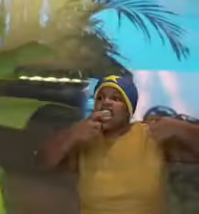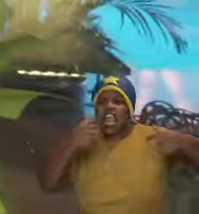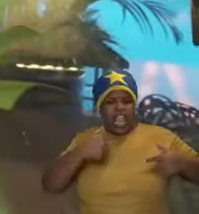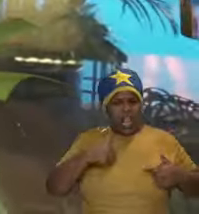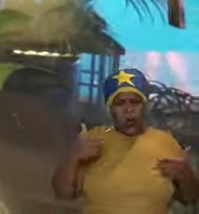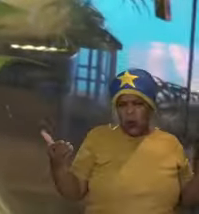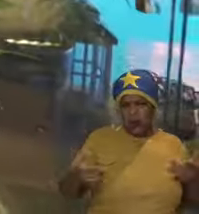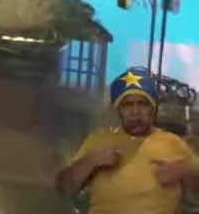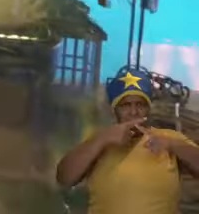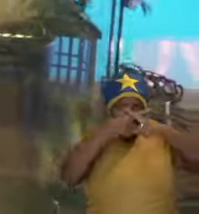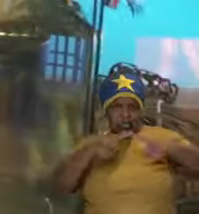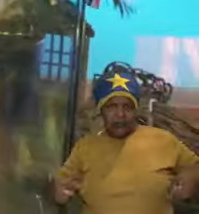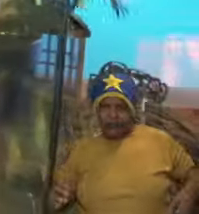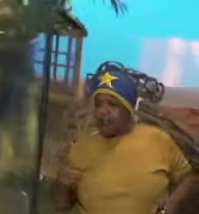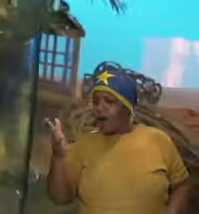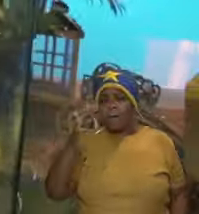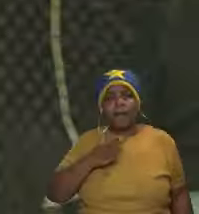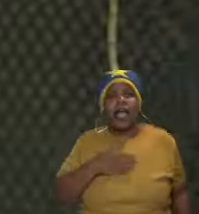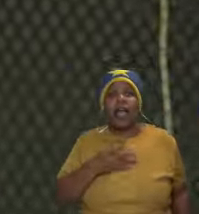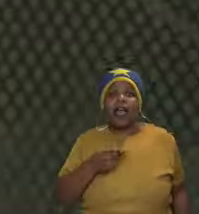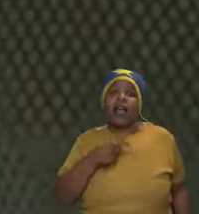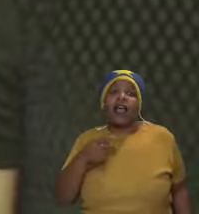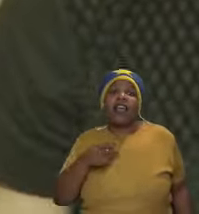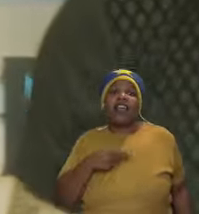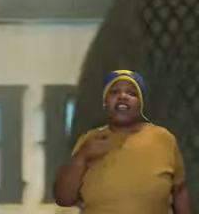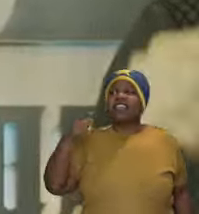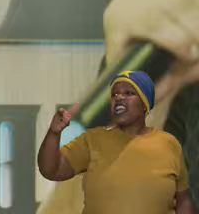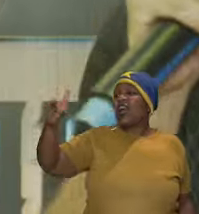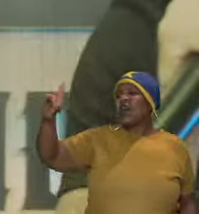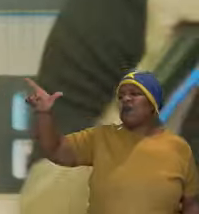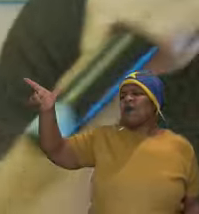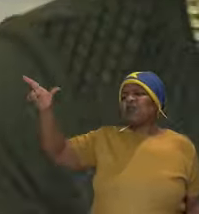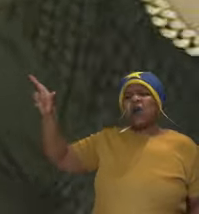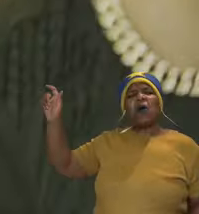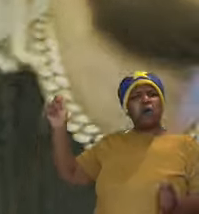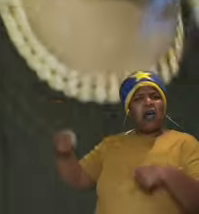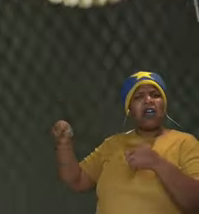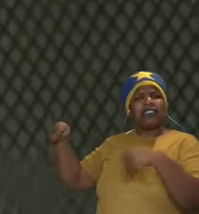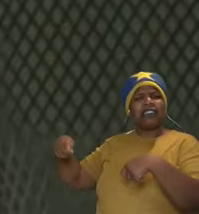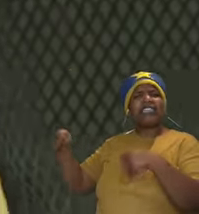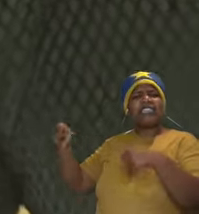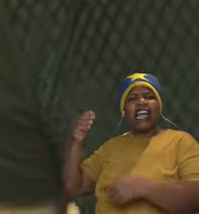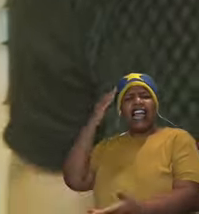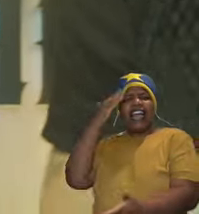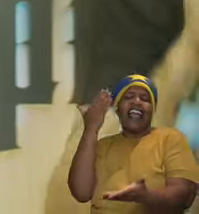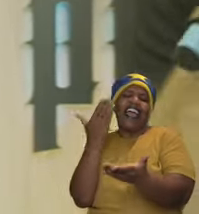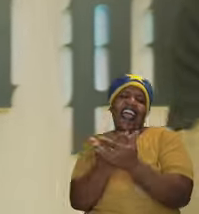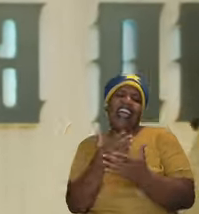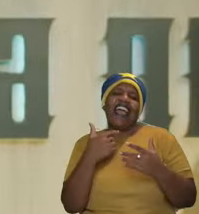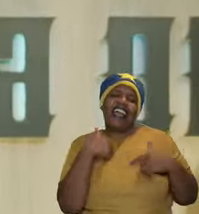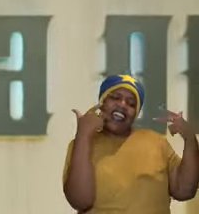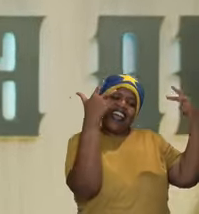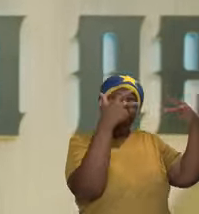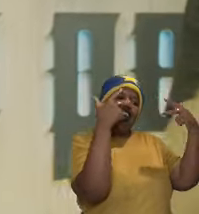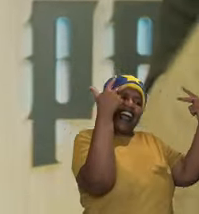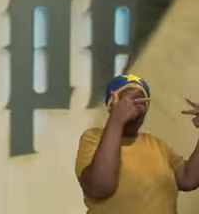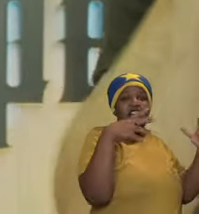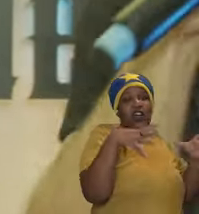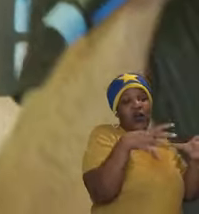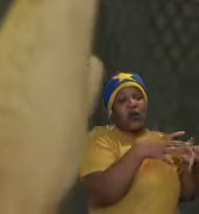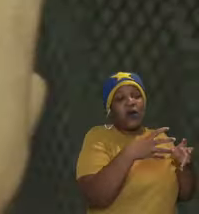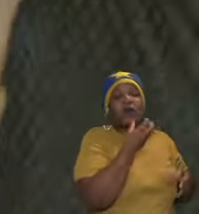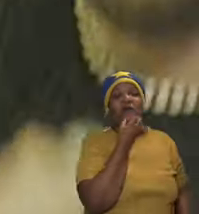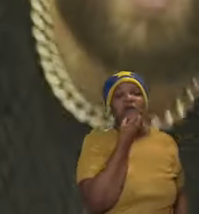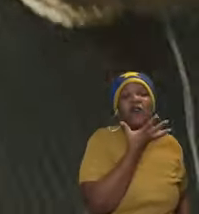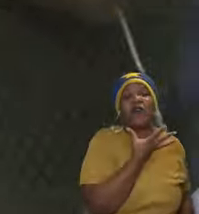pra disputa, vim pra buscar o que é meu. Enquanto eles chupa, pode crer que eu tô num rolé. E o movimento tá